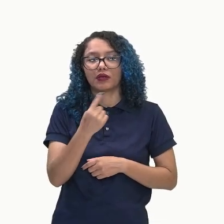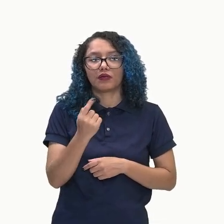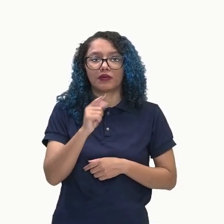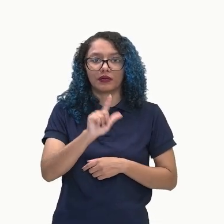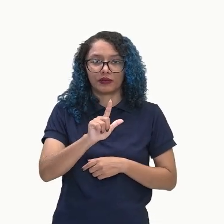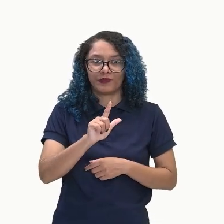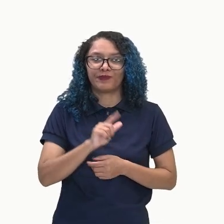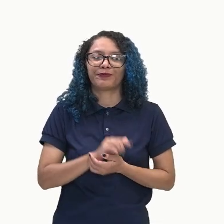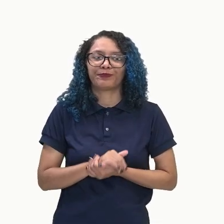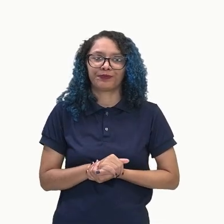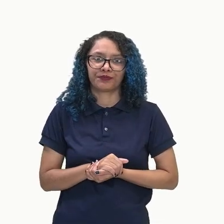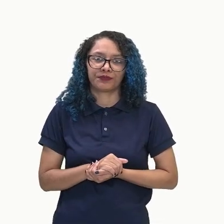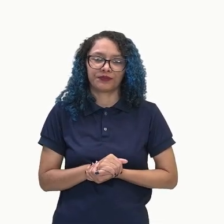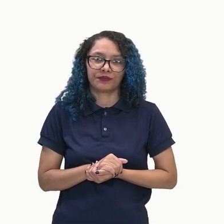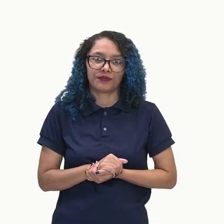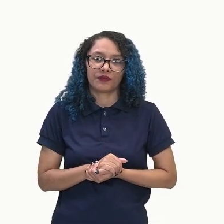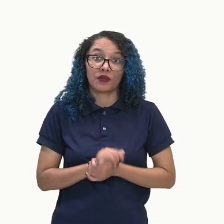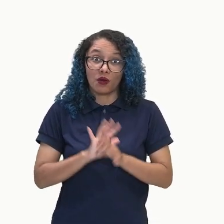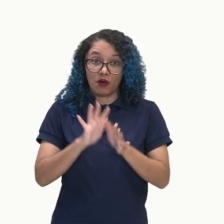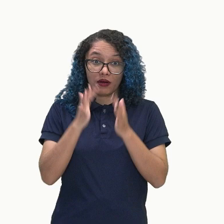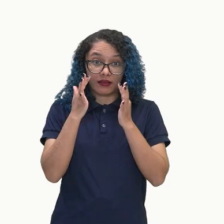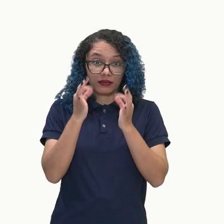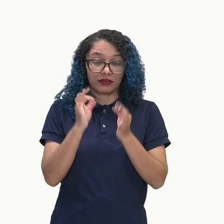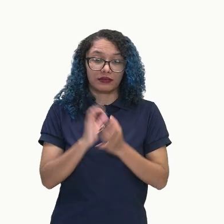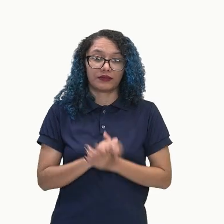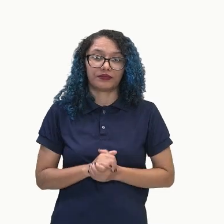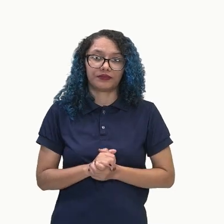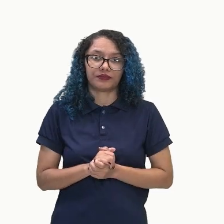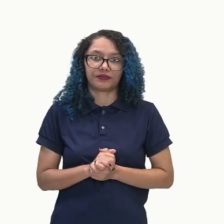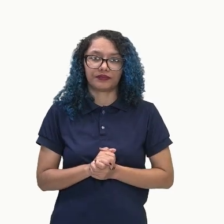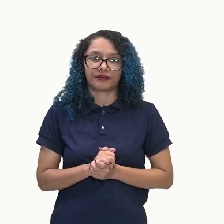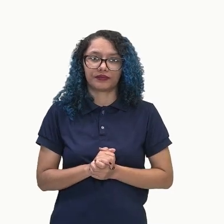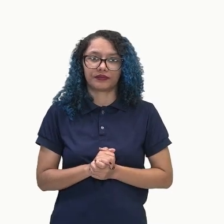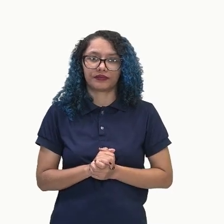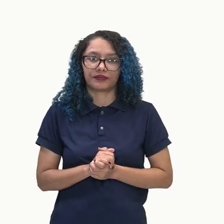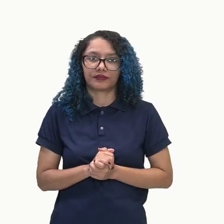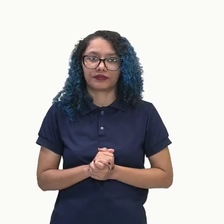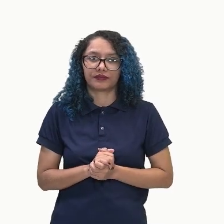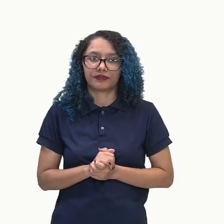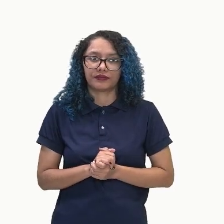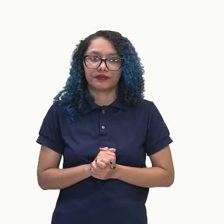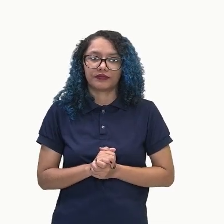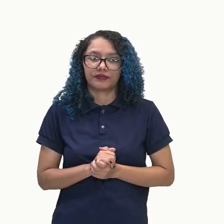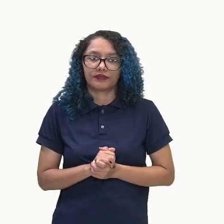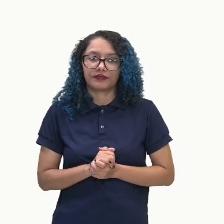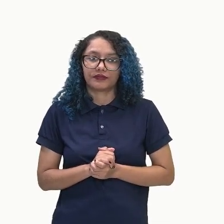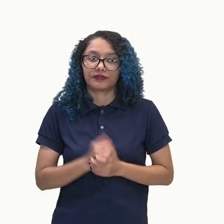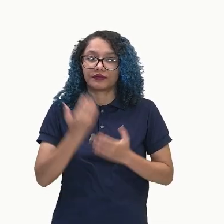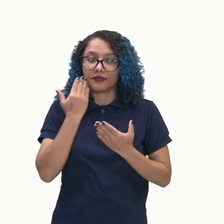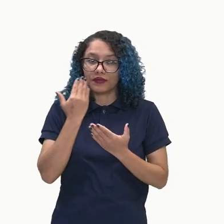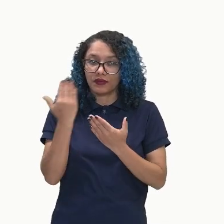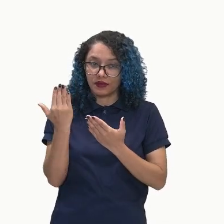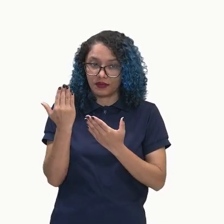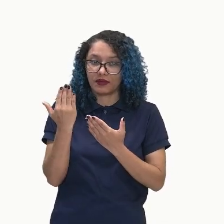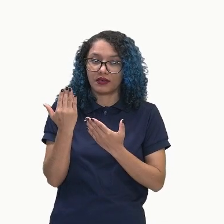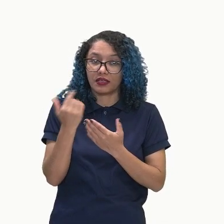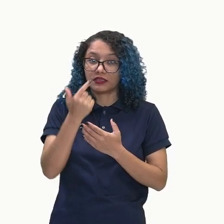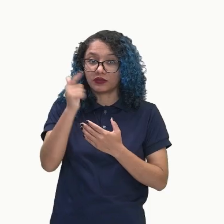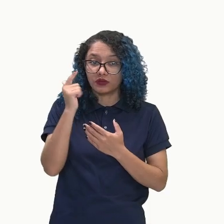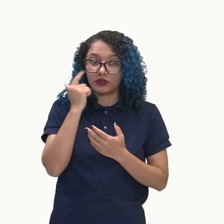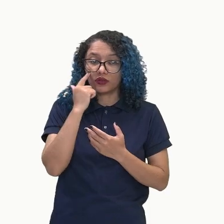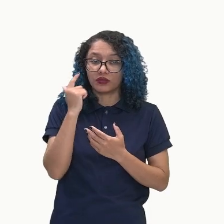do litro. Só registrando aqui para vocês que essas aqui, essas unidades de medidas, são